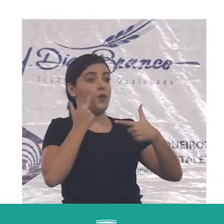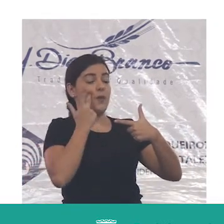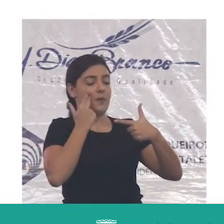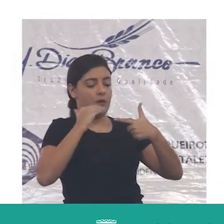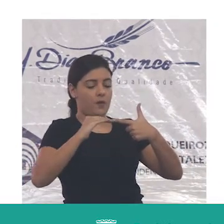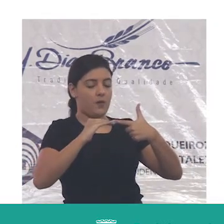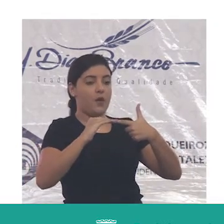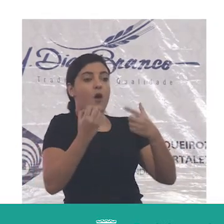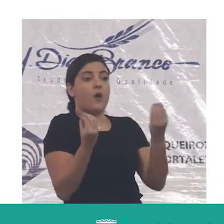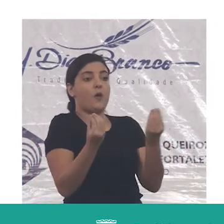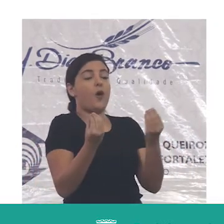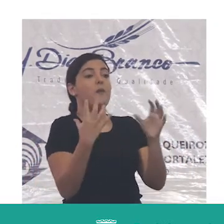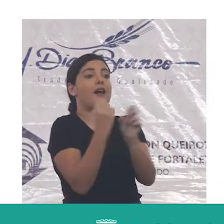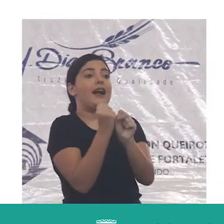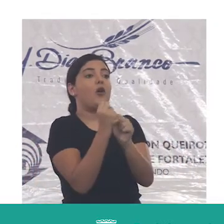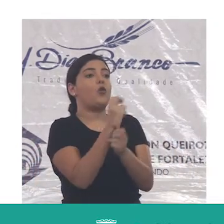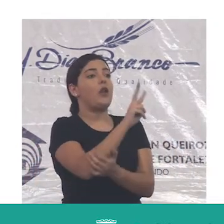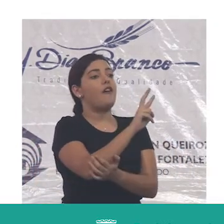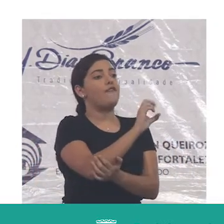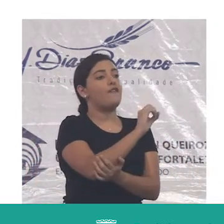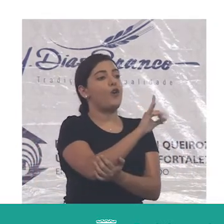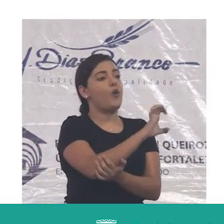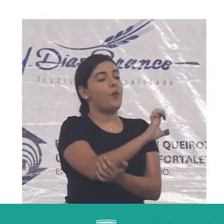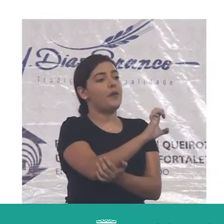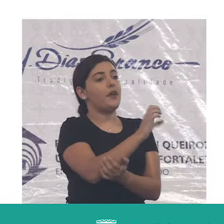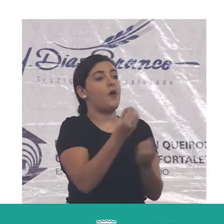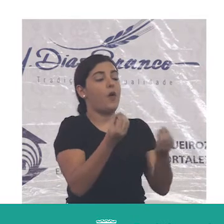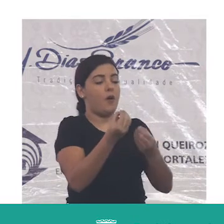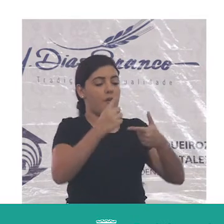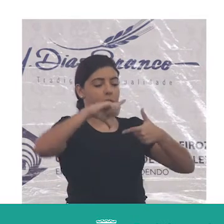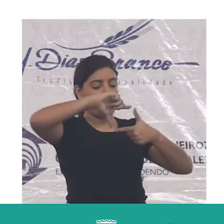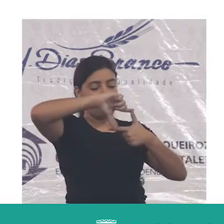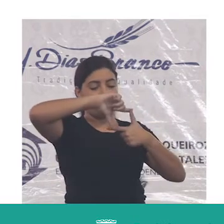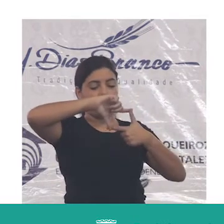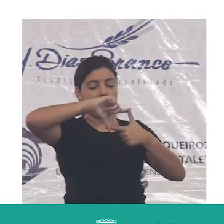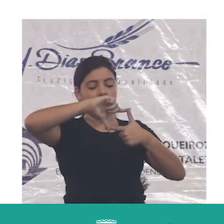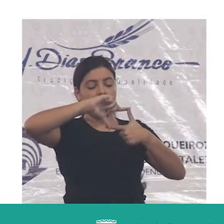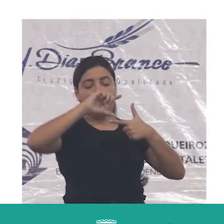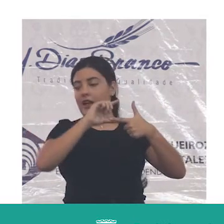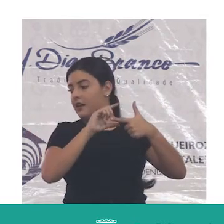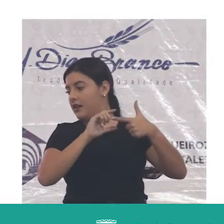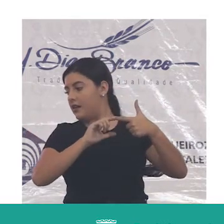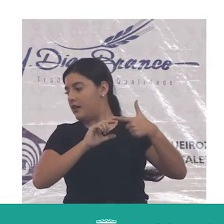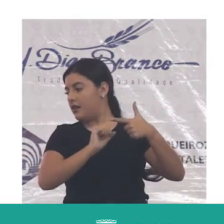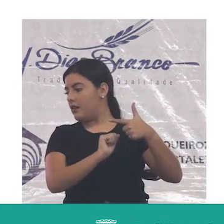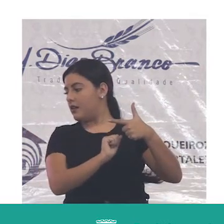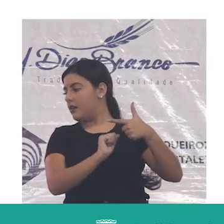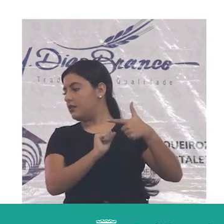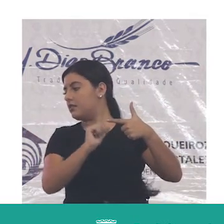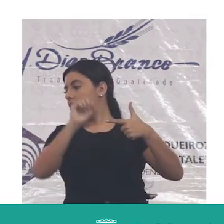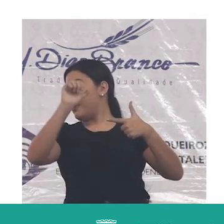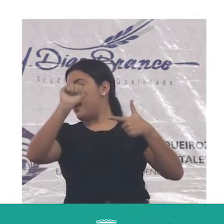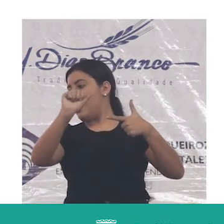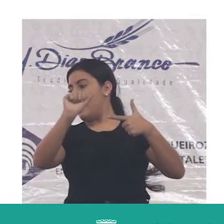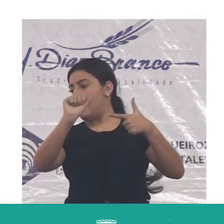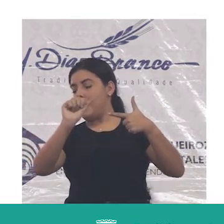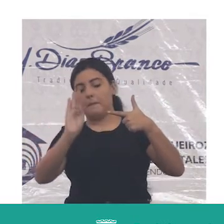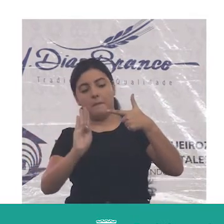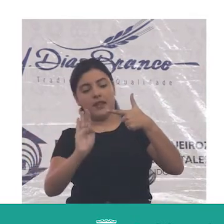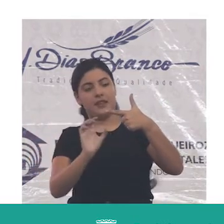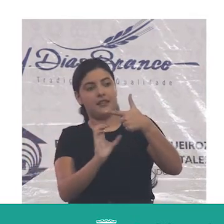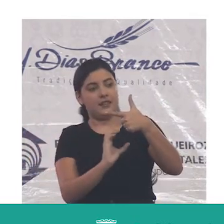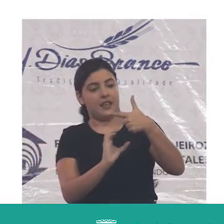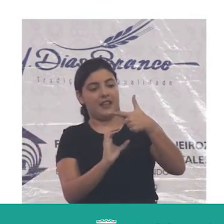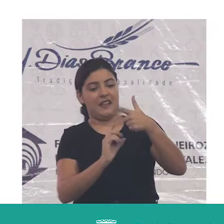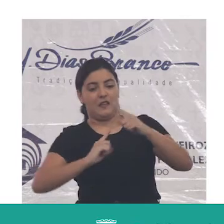gente calcular volume, é só multiplicar as 3 dimensões. A vezes B vezes C. Largura vezes comprimento vezes